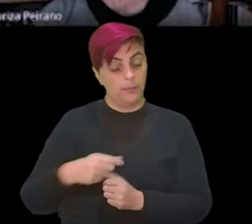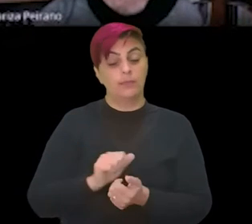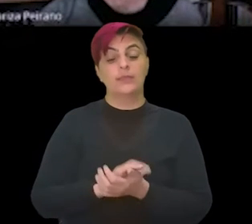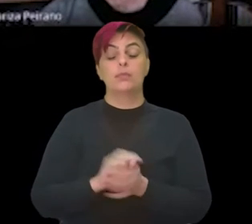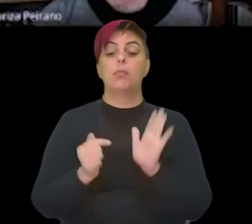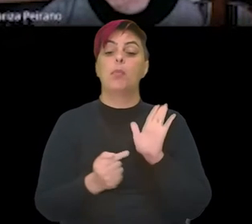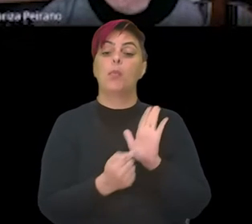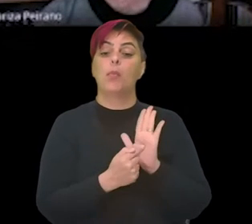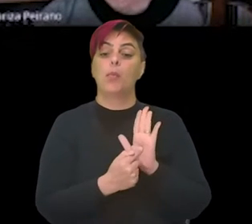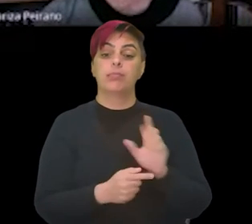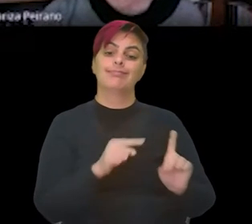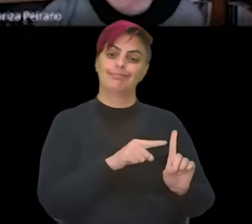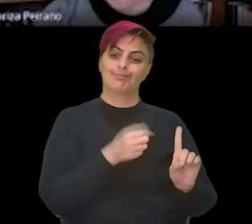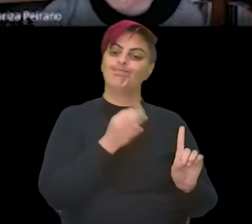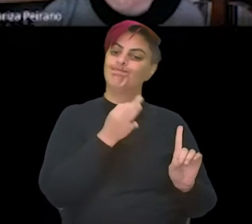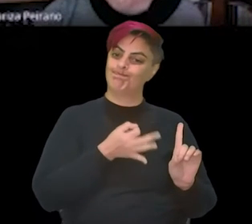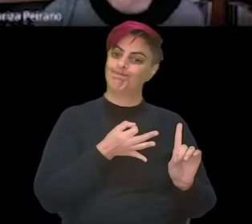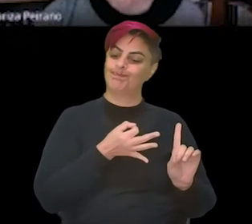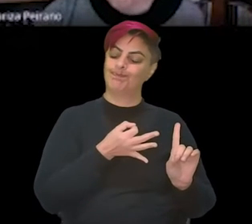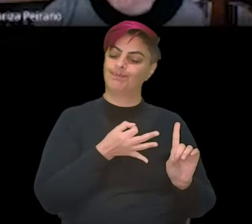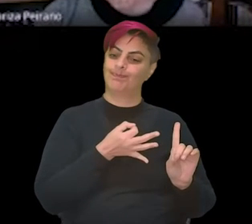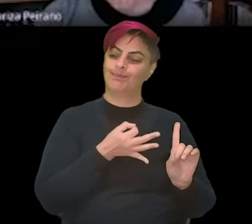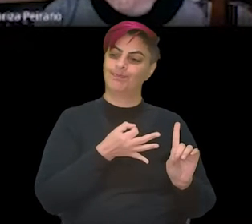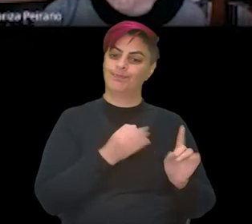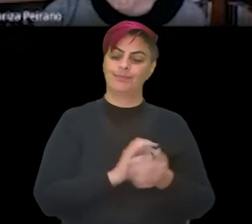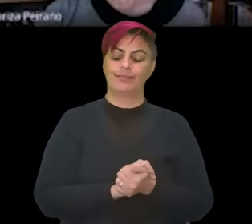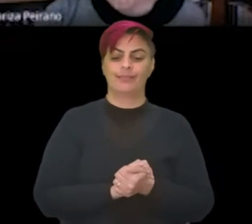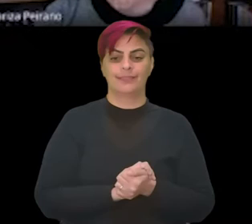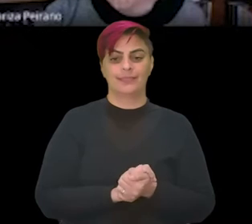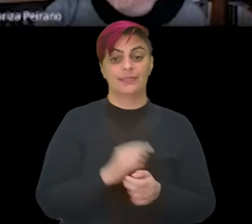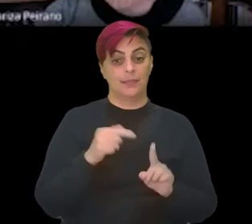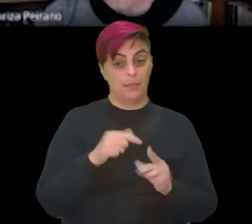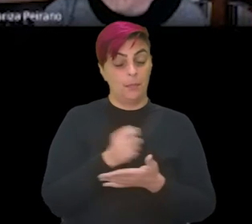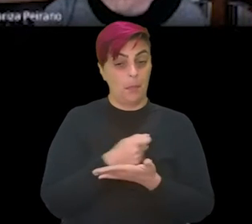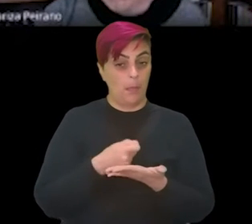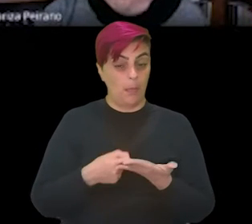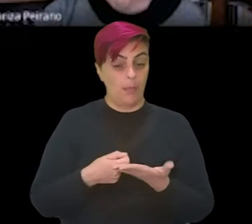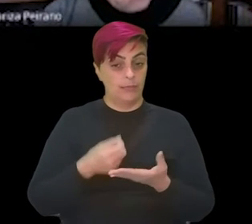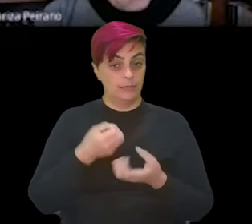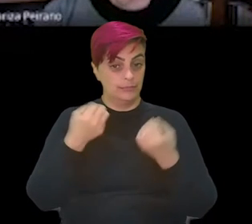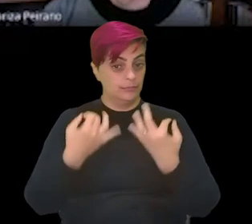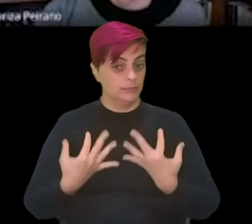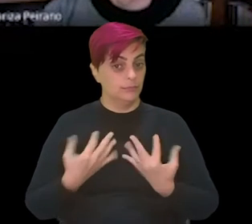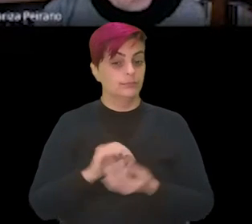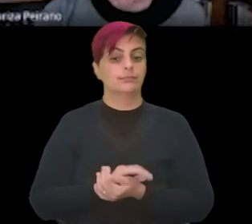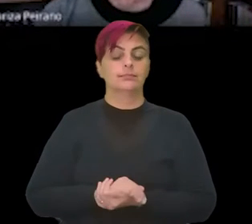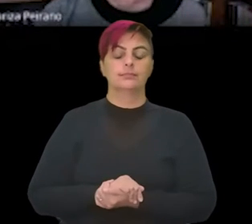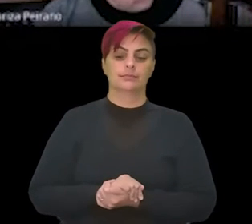de Argonautas mostrou que ele estava certo. Ele conclui a monografia dizendo,